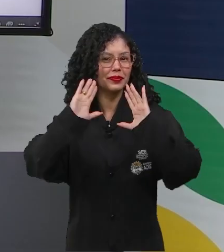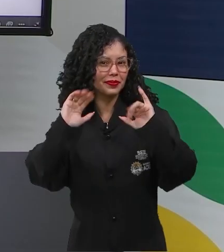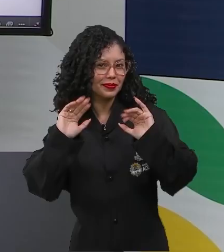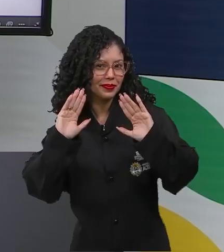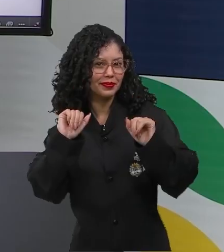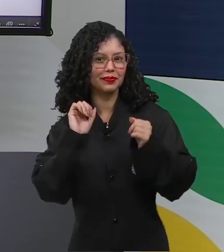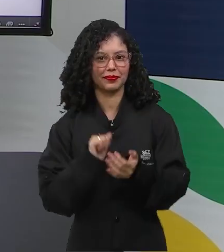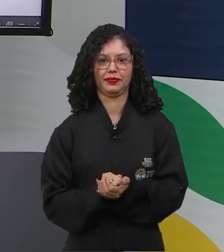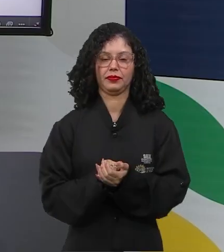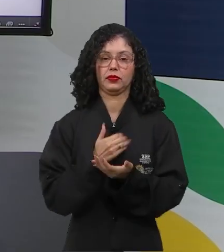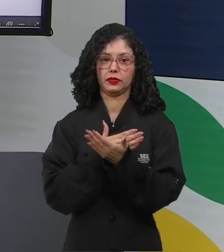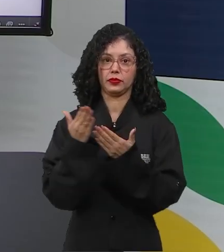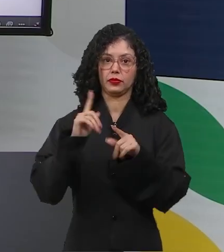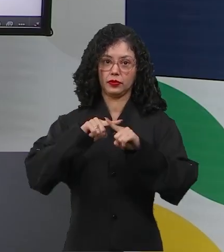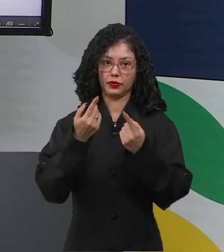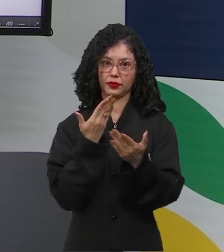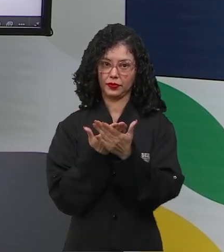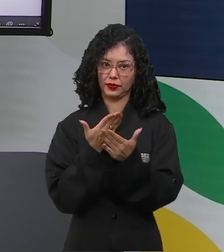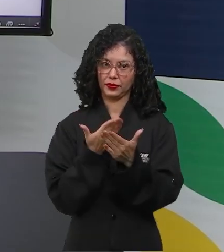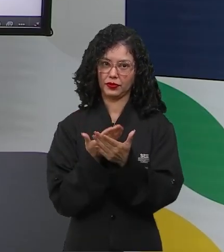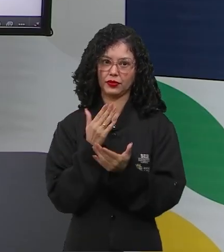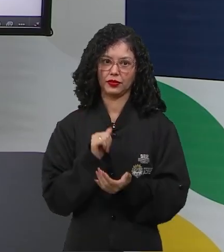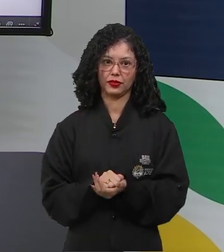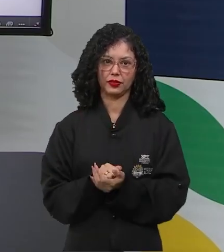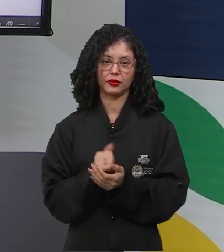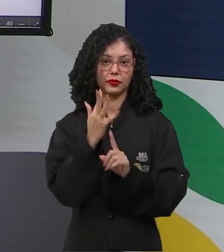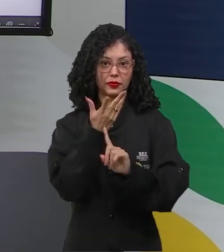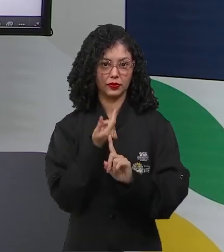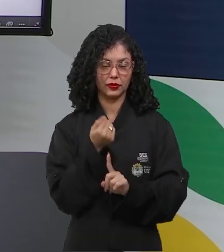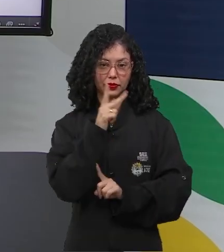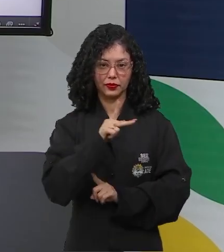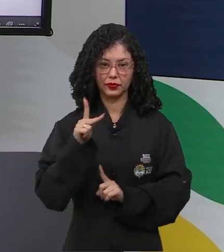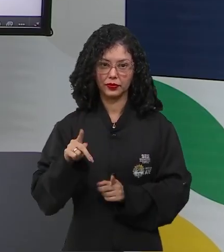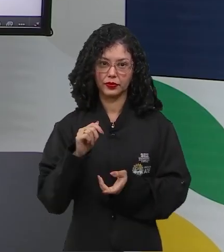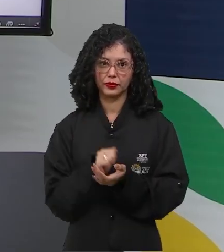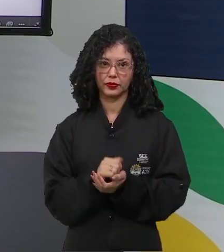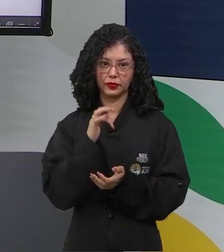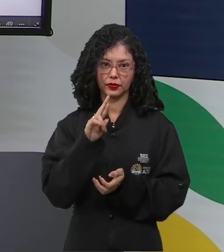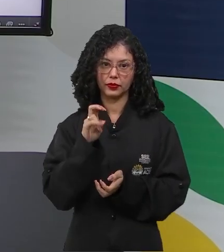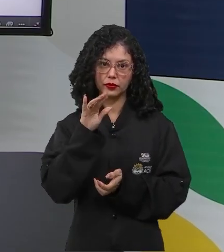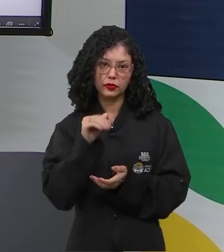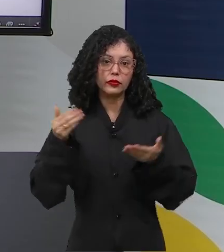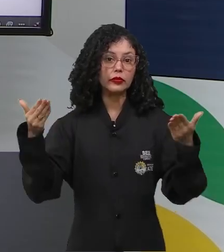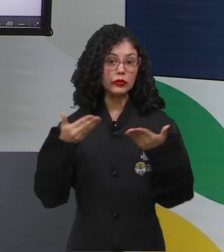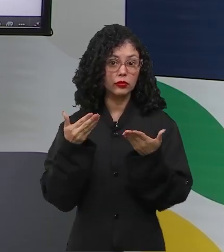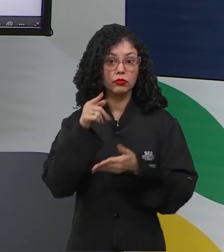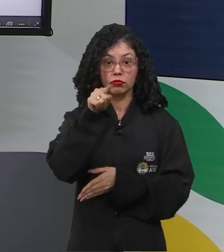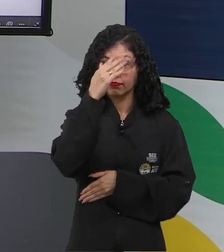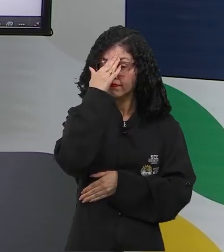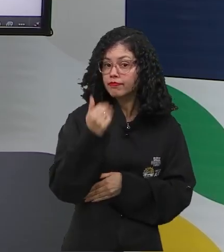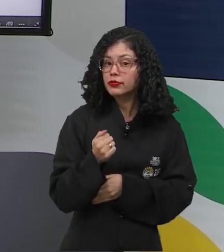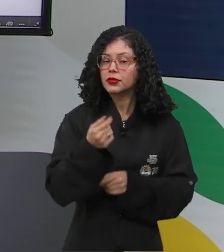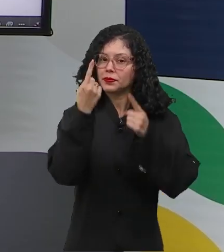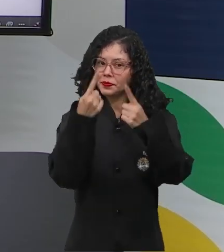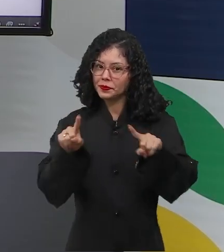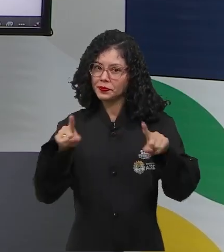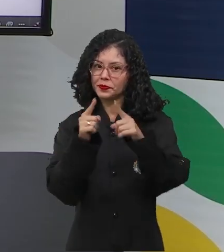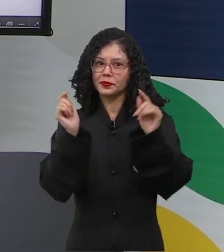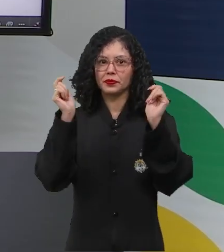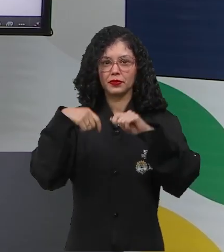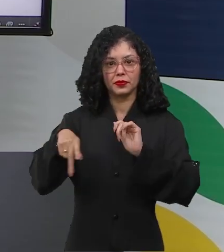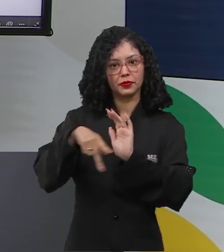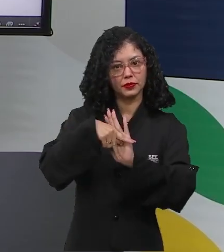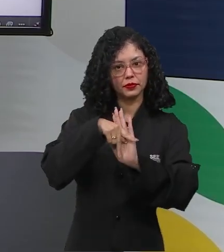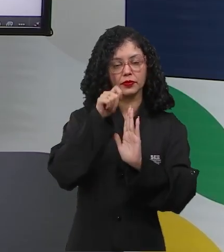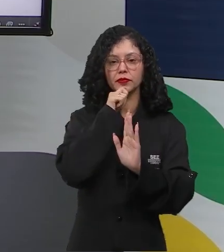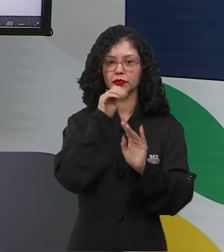Olá pessoal, estamos começando mais uma aula de arte. Eu sou a professora Fernanda Gomes. E você sabia que a música, ela por si